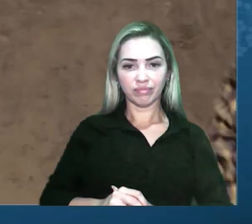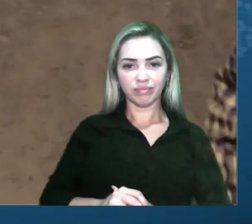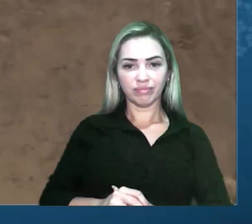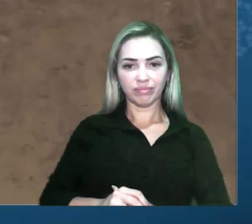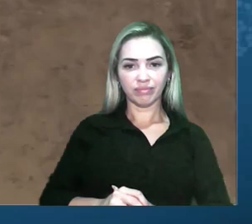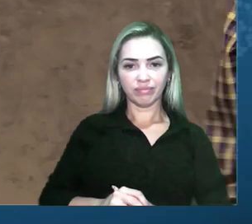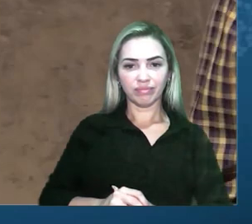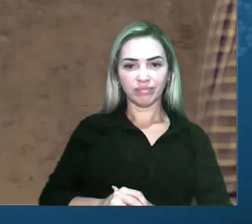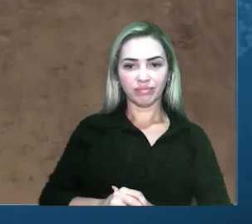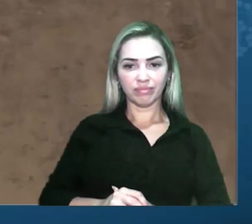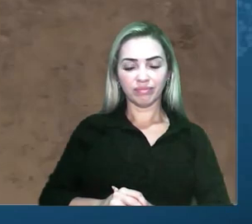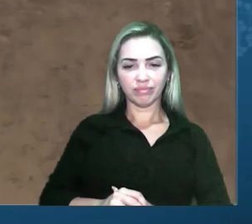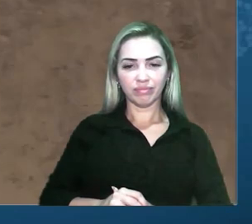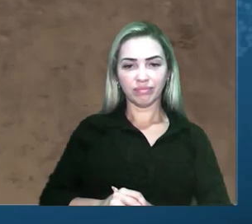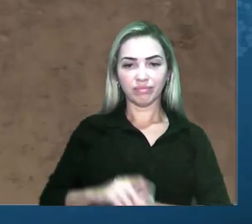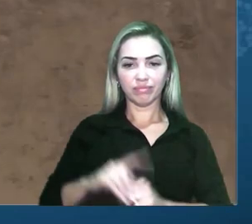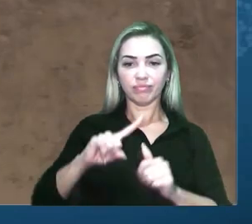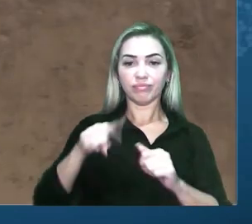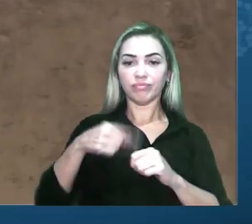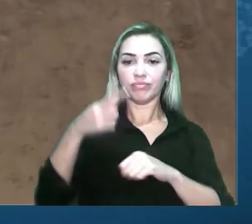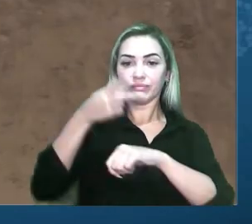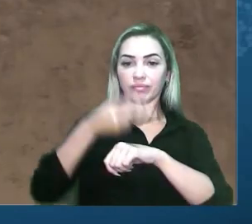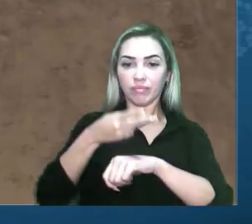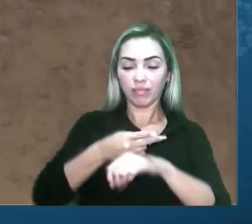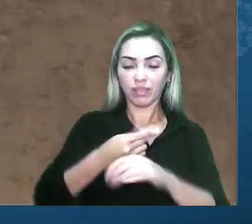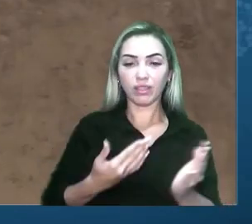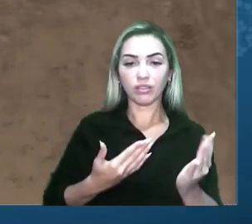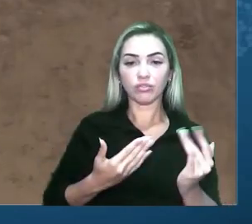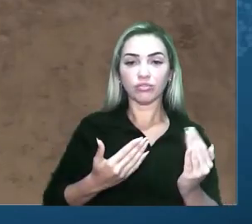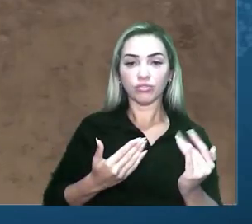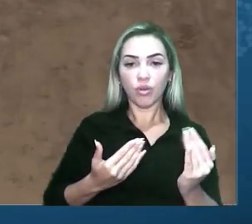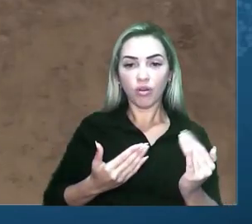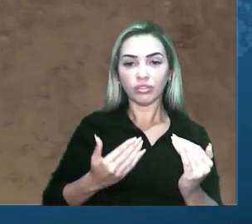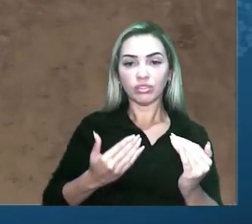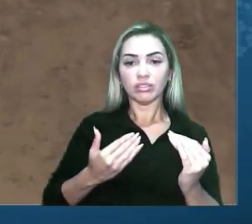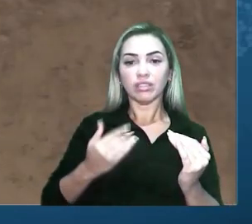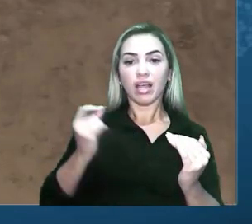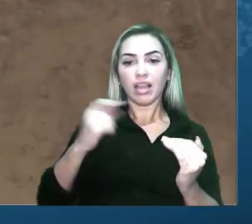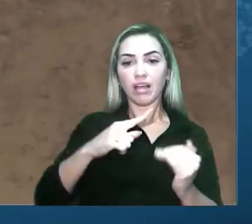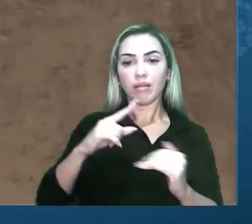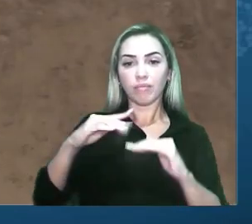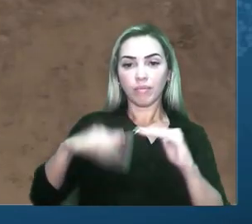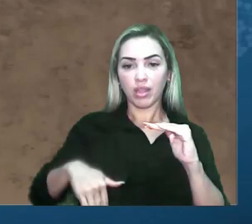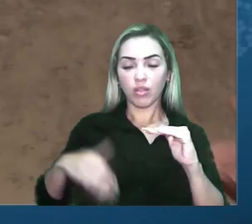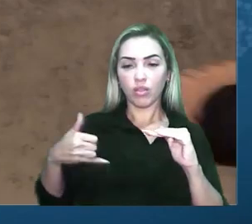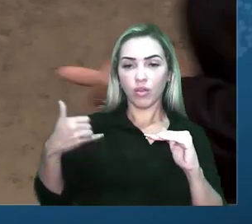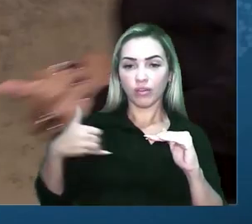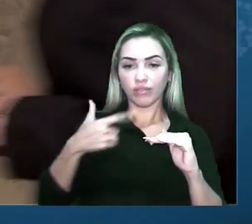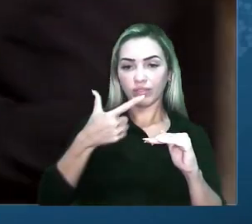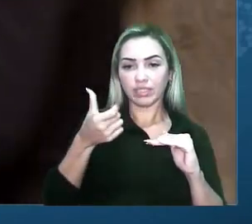Então, a premiação de jovens talentos que para menores de 26 anos,